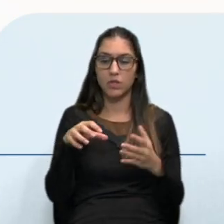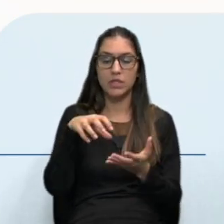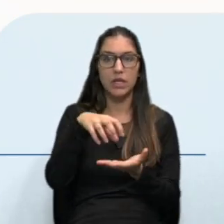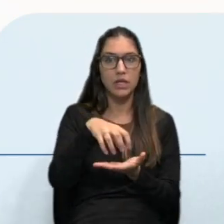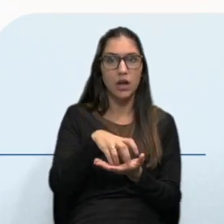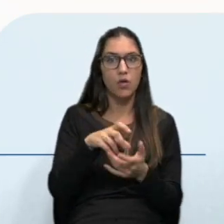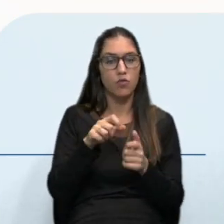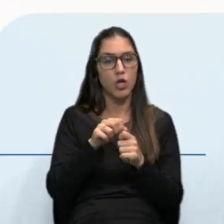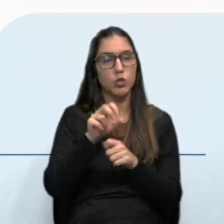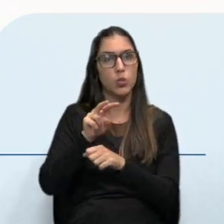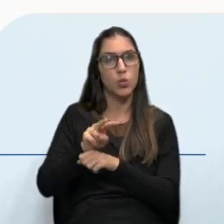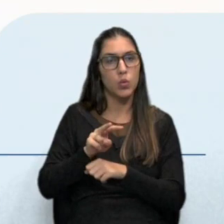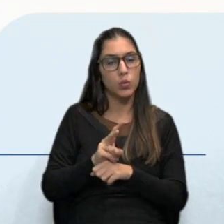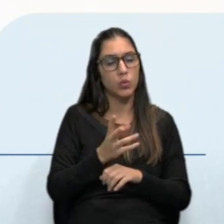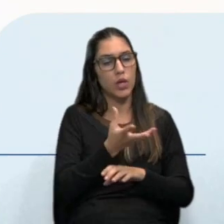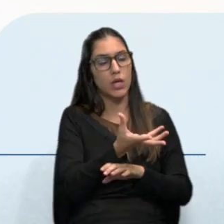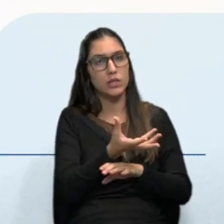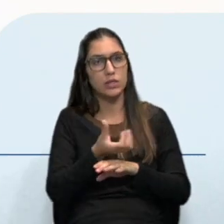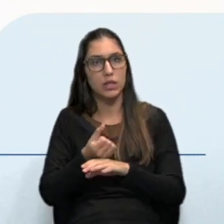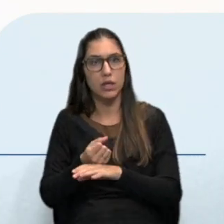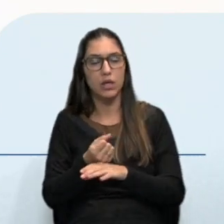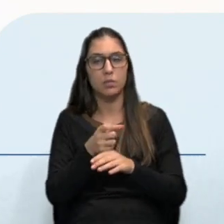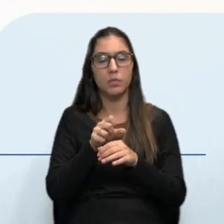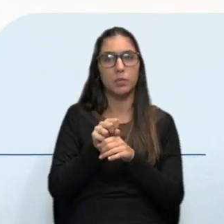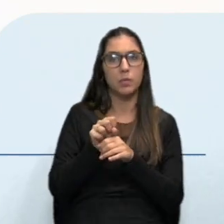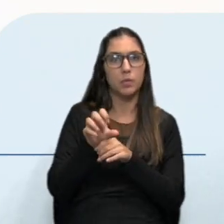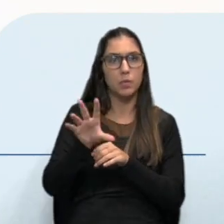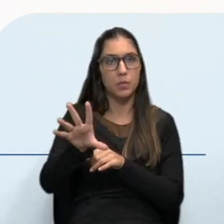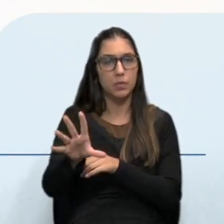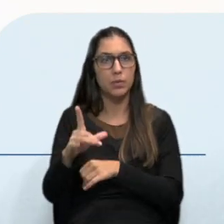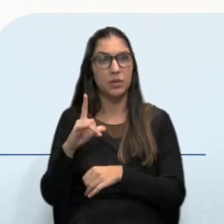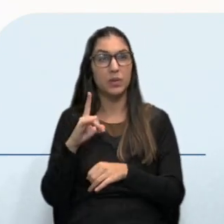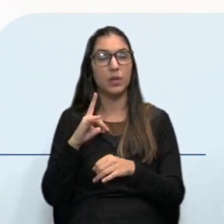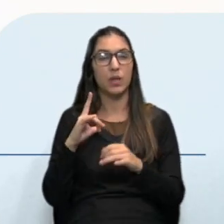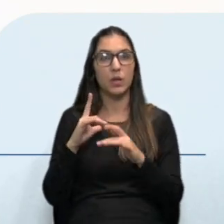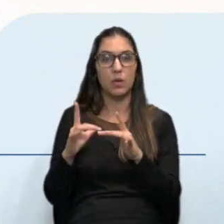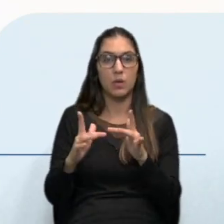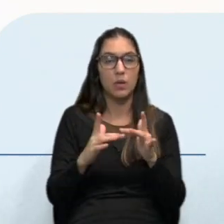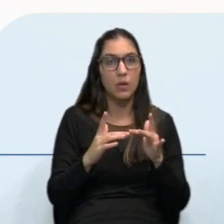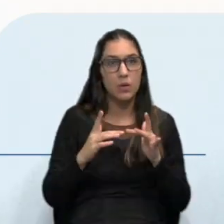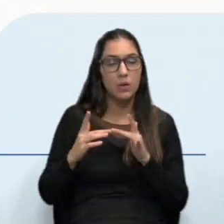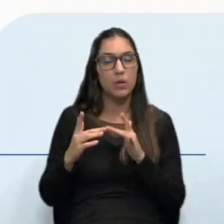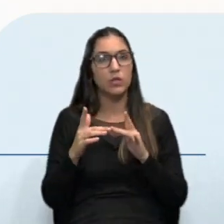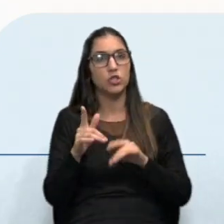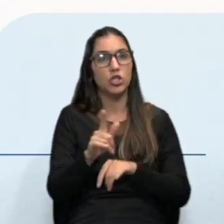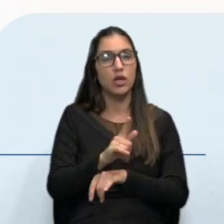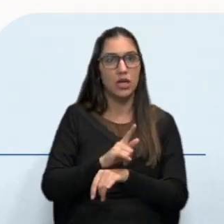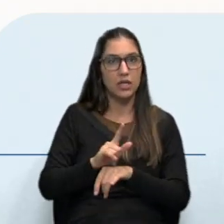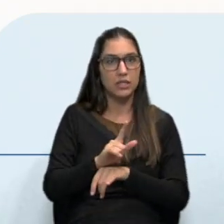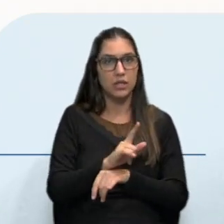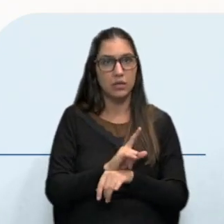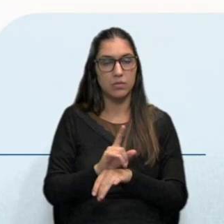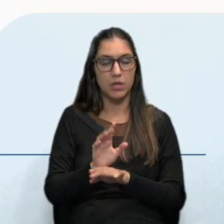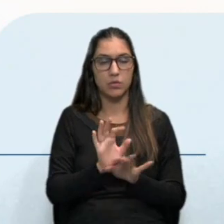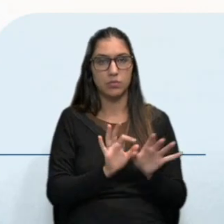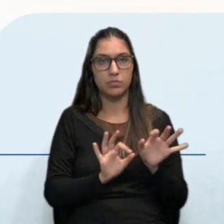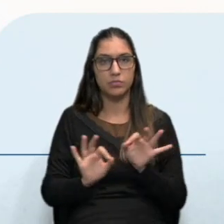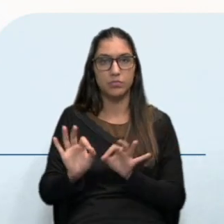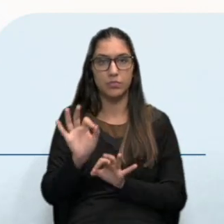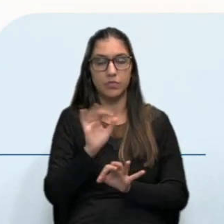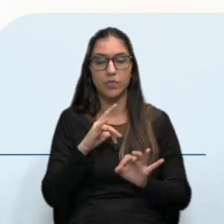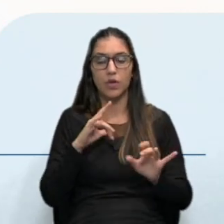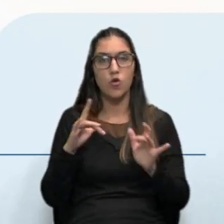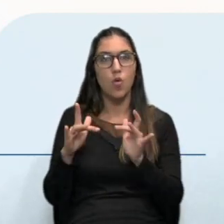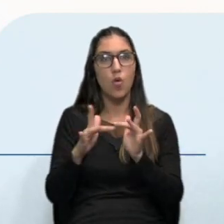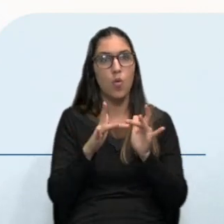controle da rede. Vai receber pacote, vai transmitir pacote, vai fazer comutação, vai fazer o gerenciamento dessa rede. Está